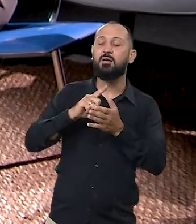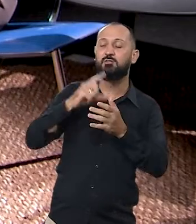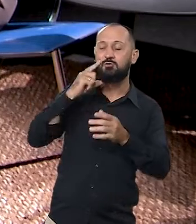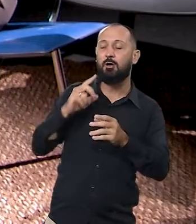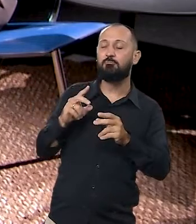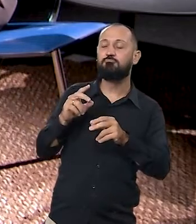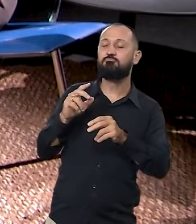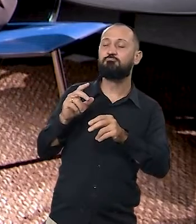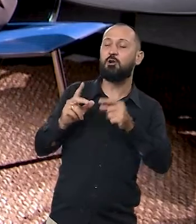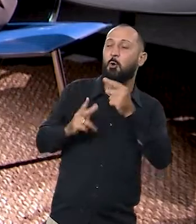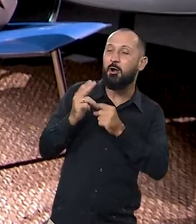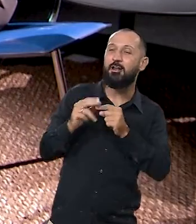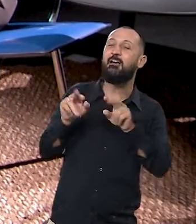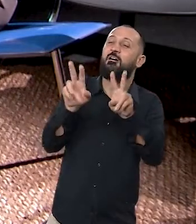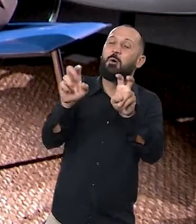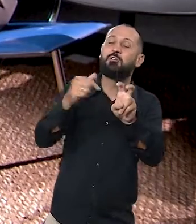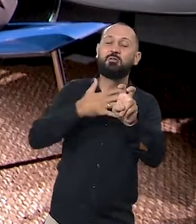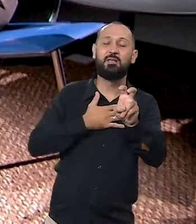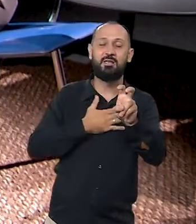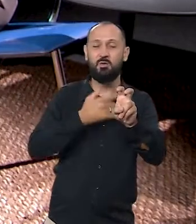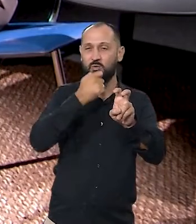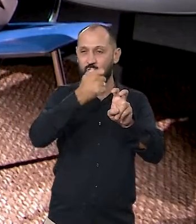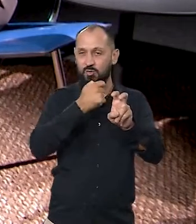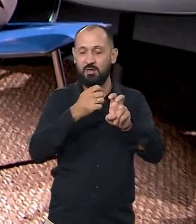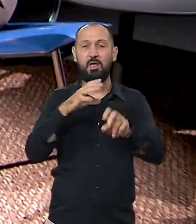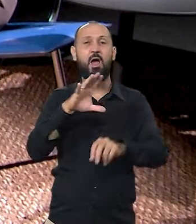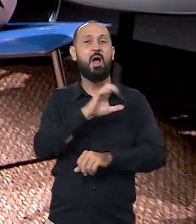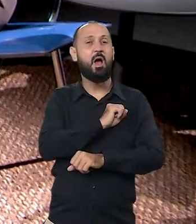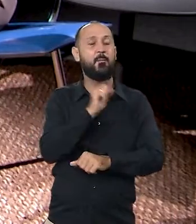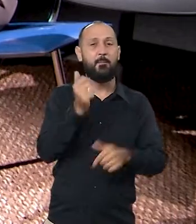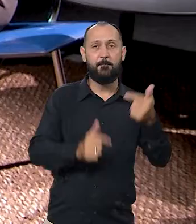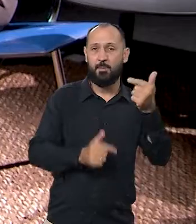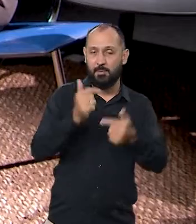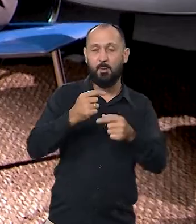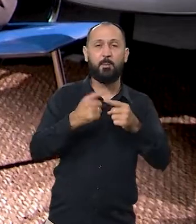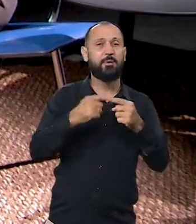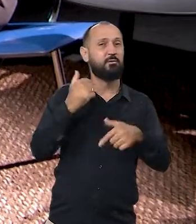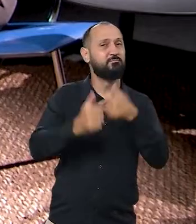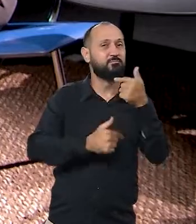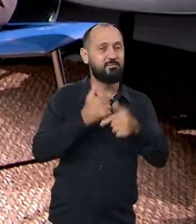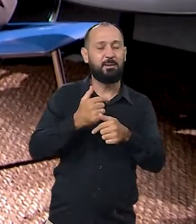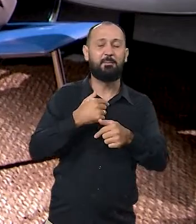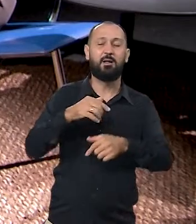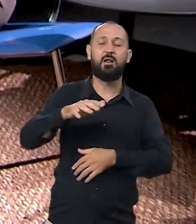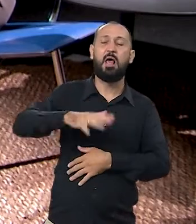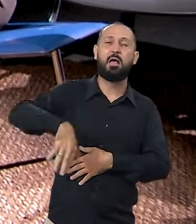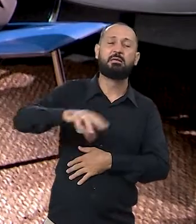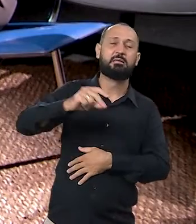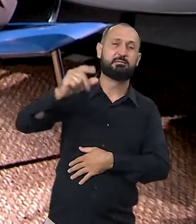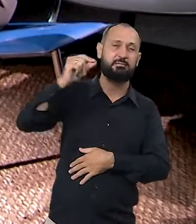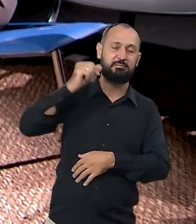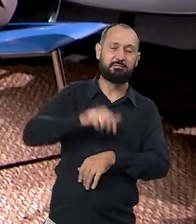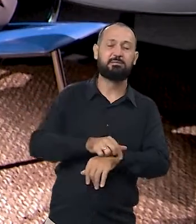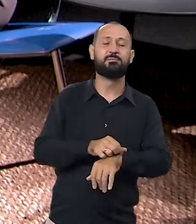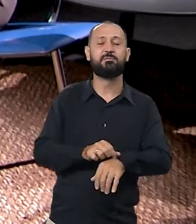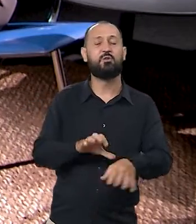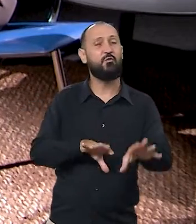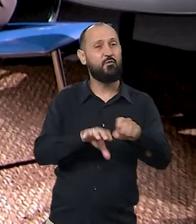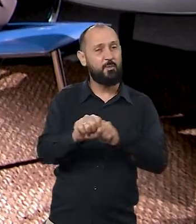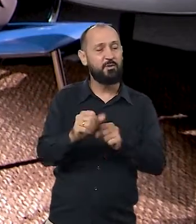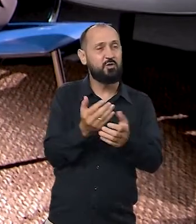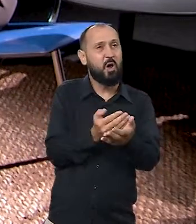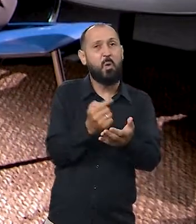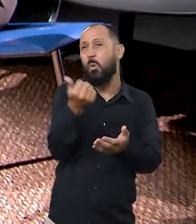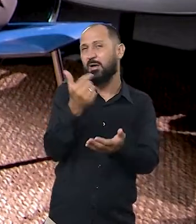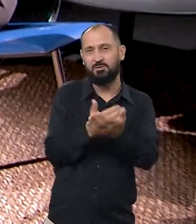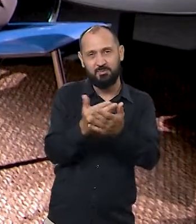enquanto jornalista, enquanto alguém que é apaixonada por política, né, porque eu trabalho no meio há muito tempo, desde recém-formada